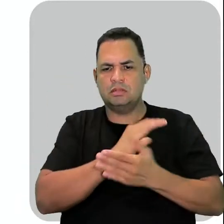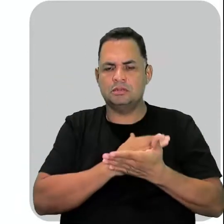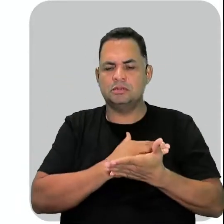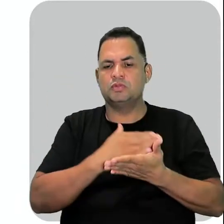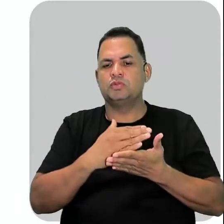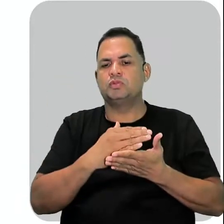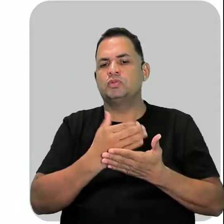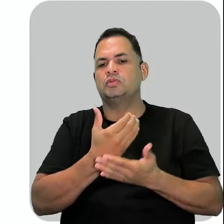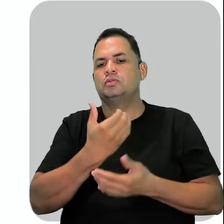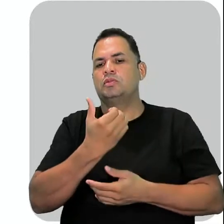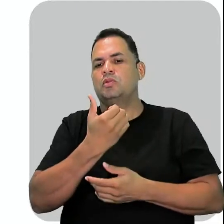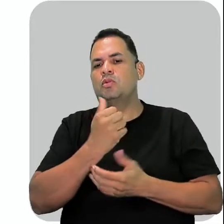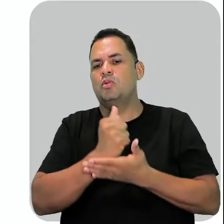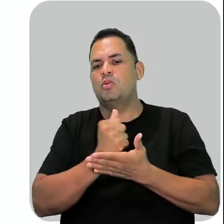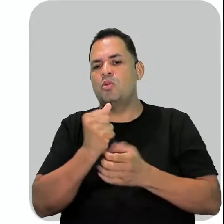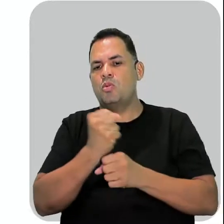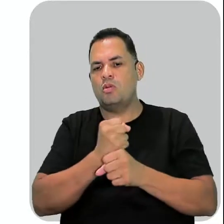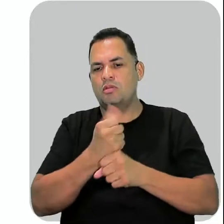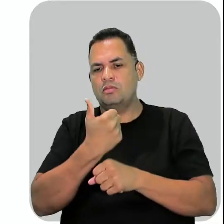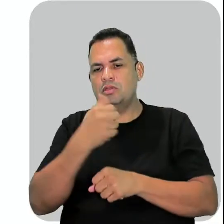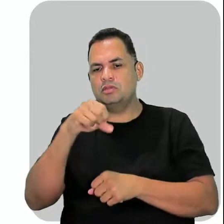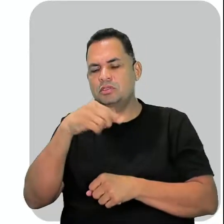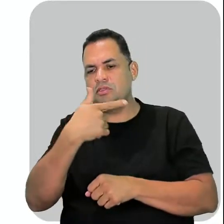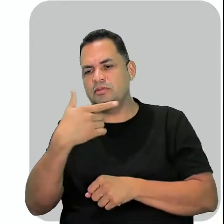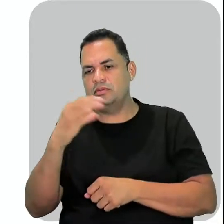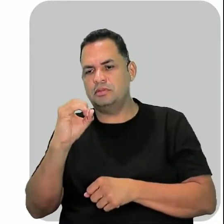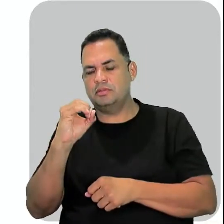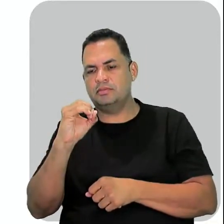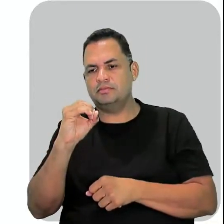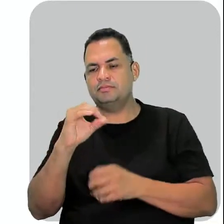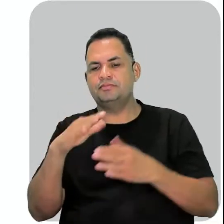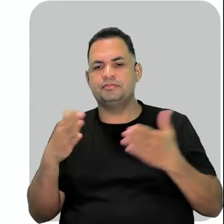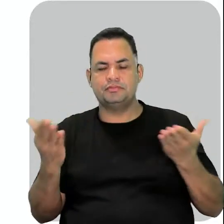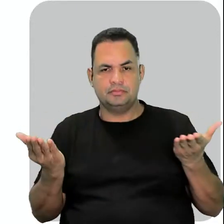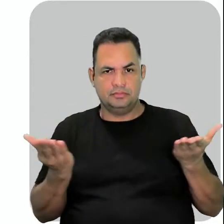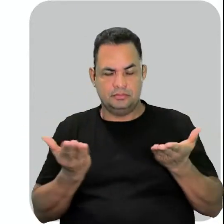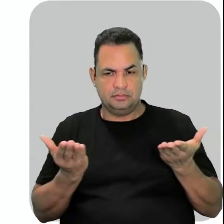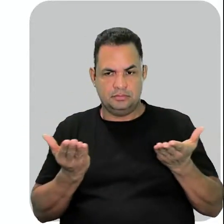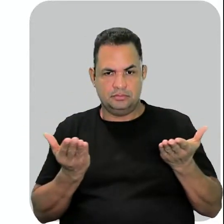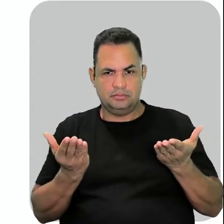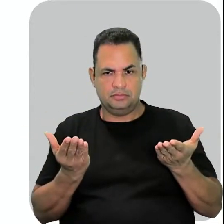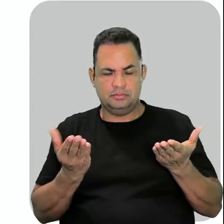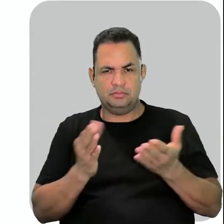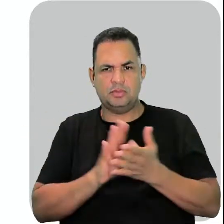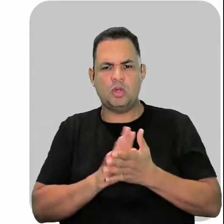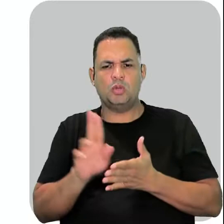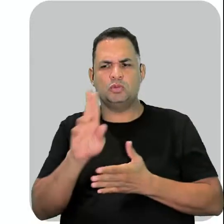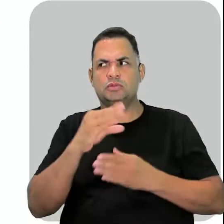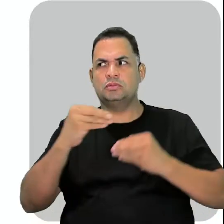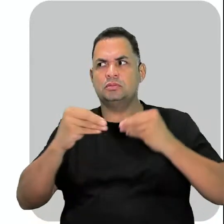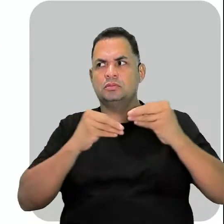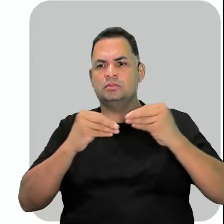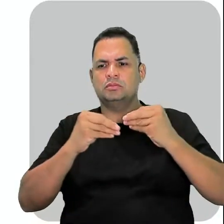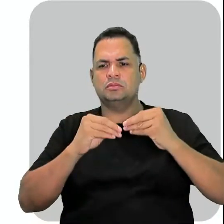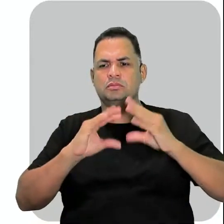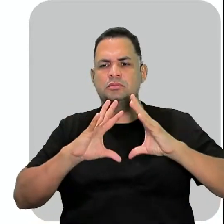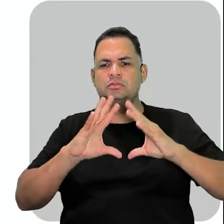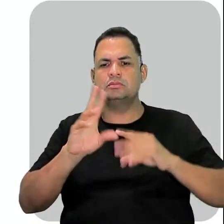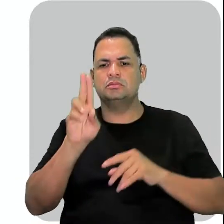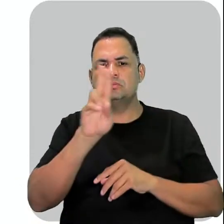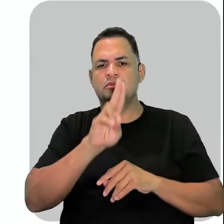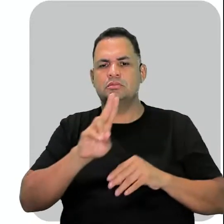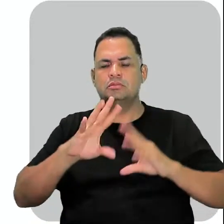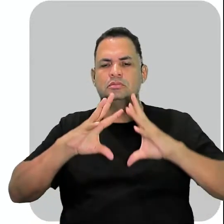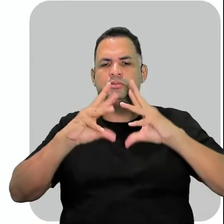a partir de 1920. Hoje em dia, nós usamos plástico para basicamente tudo,